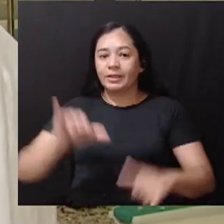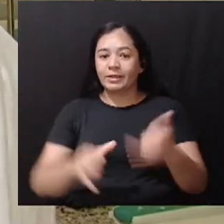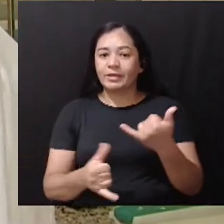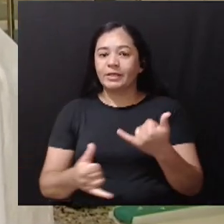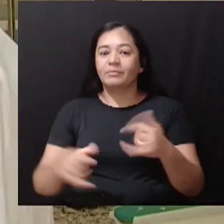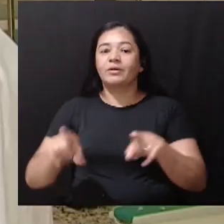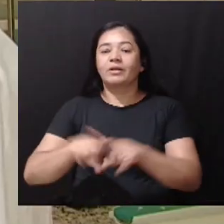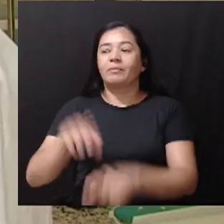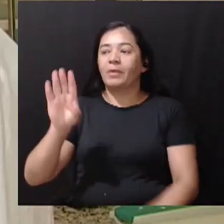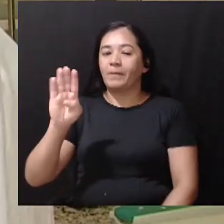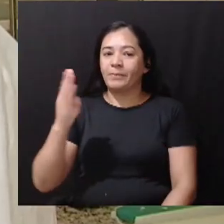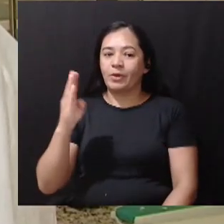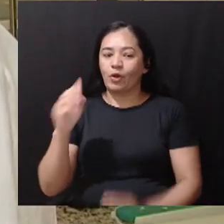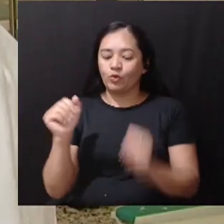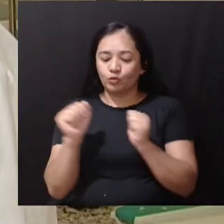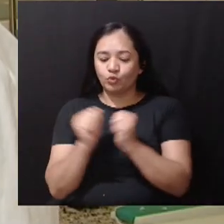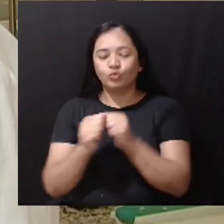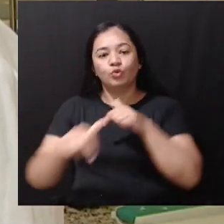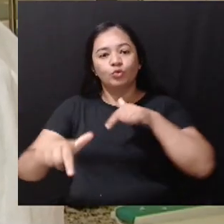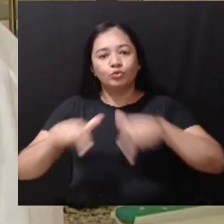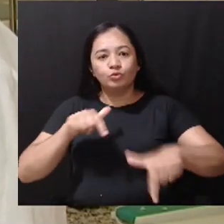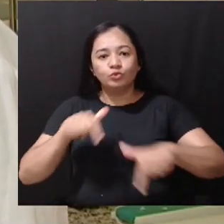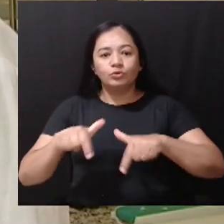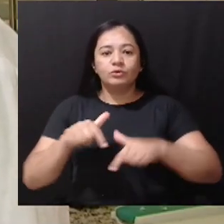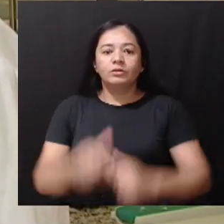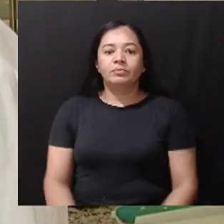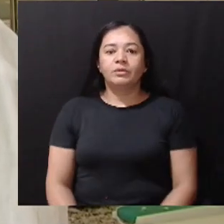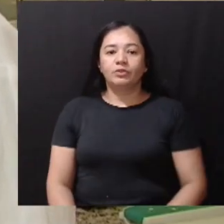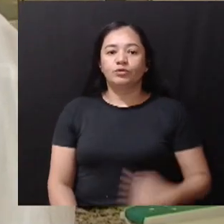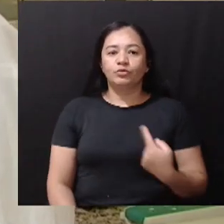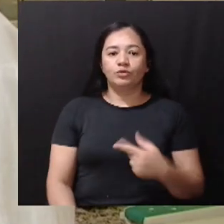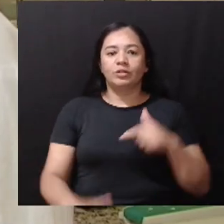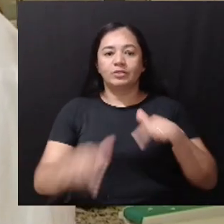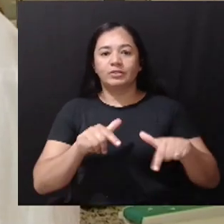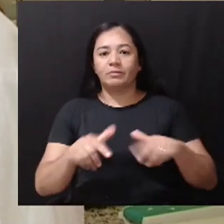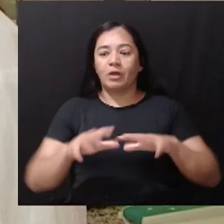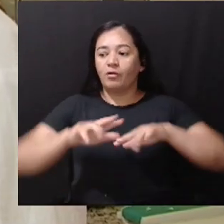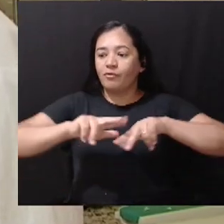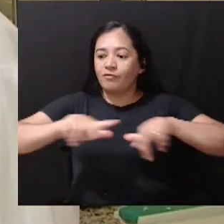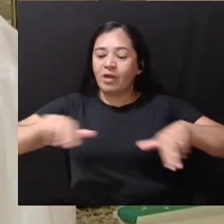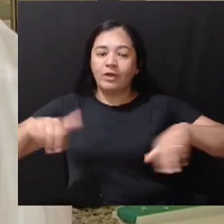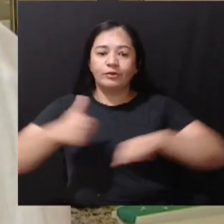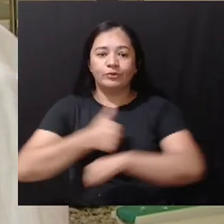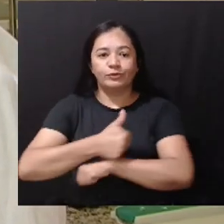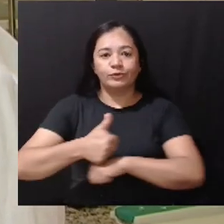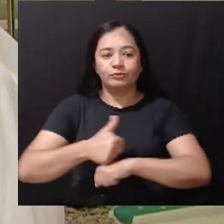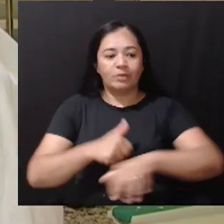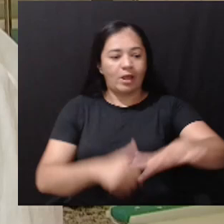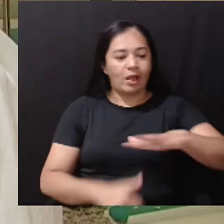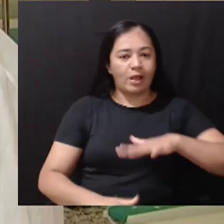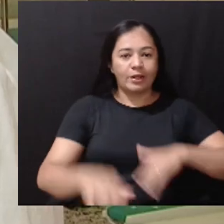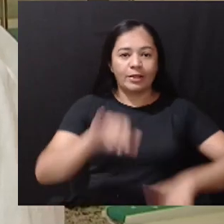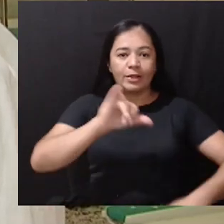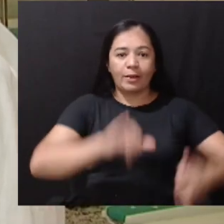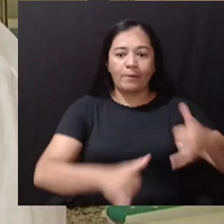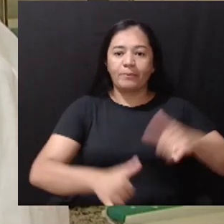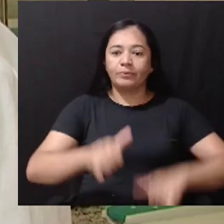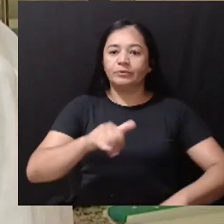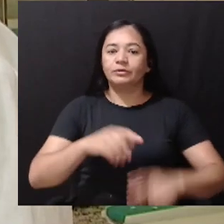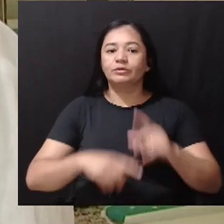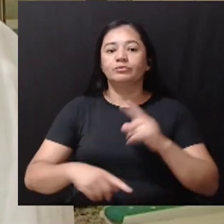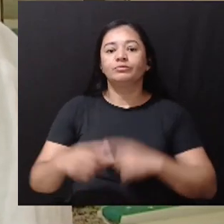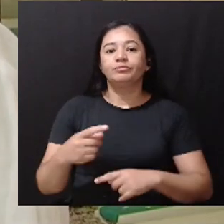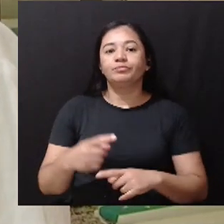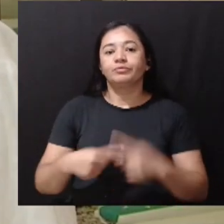né? Então, é um trabalho assim que a gente diz multidisciplinar. Então, a parte química, mais desenvolvimento do recobrimento, a